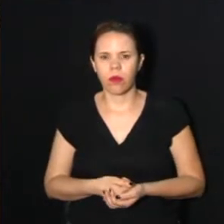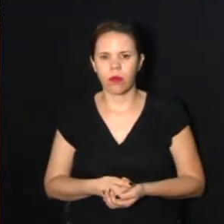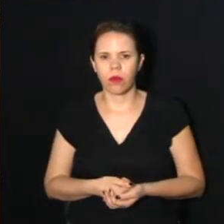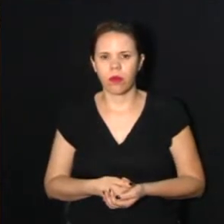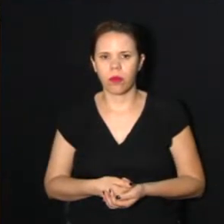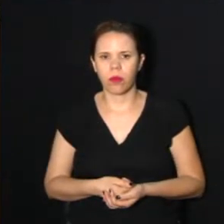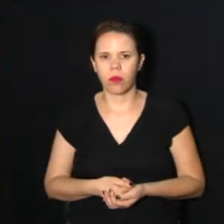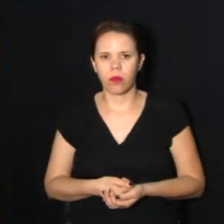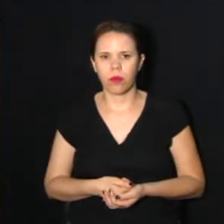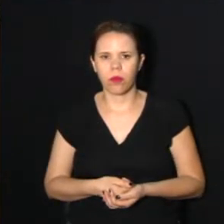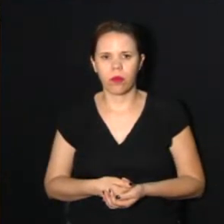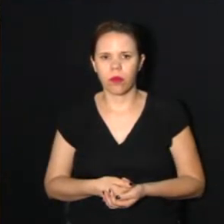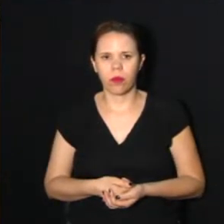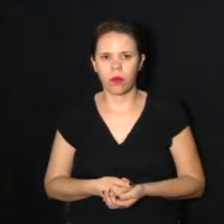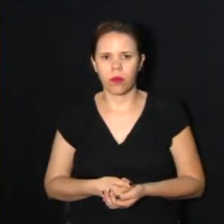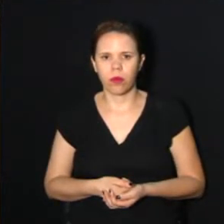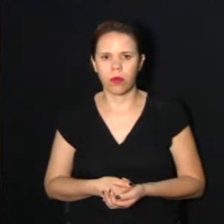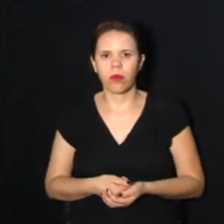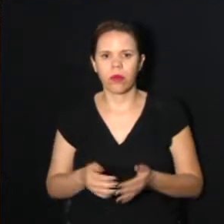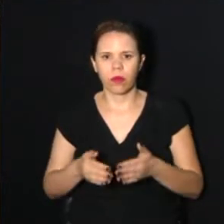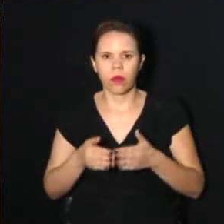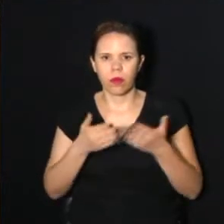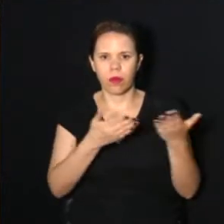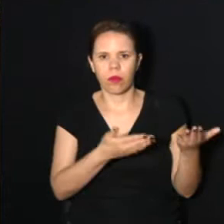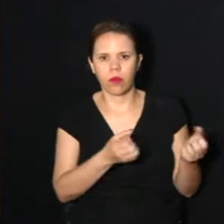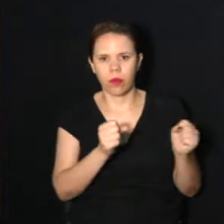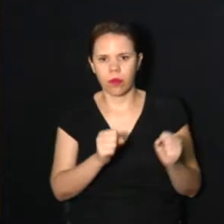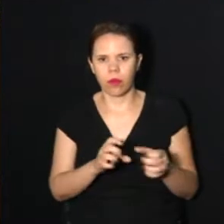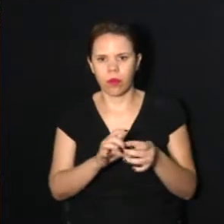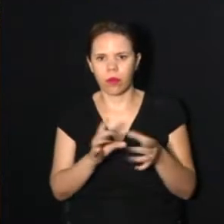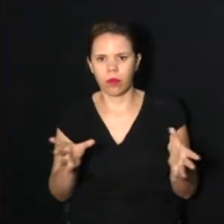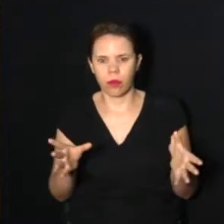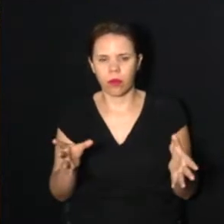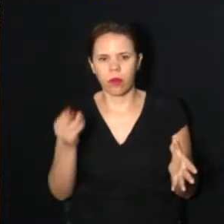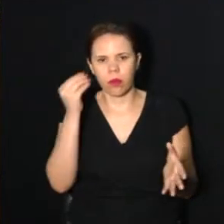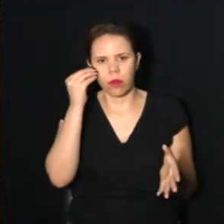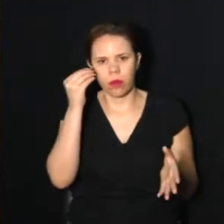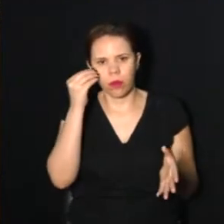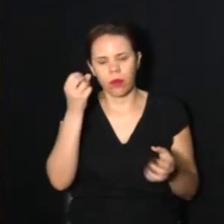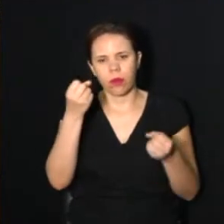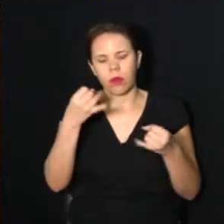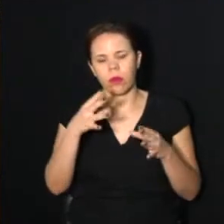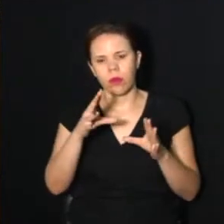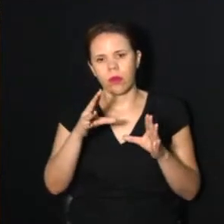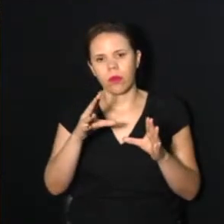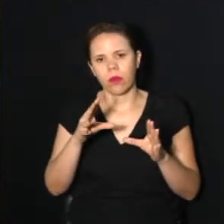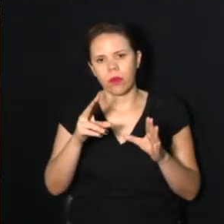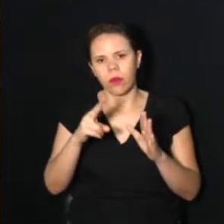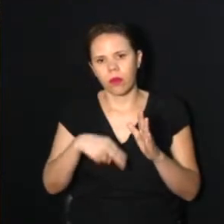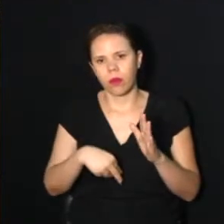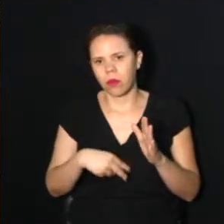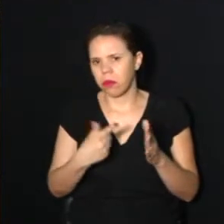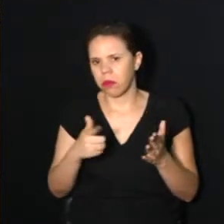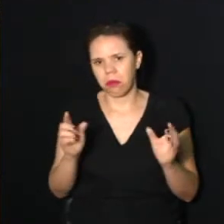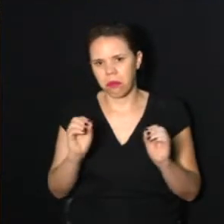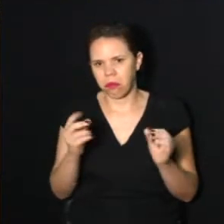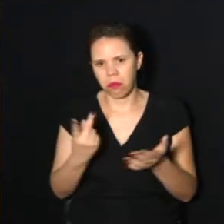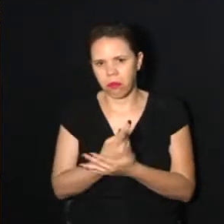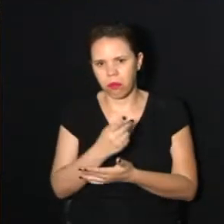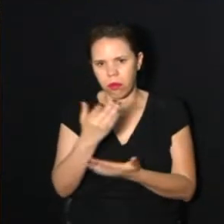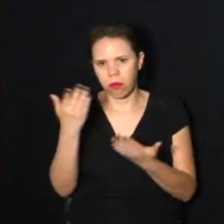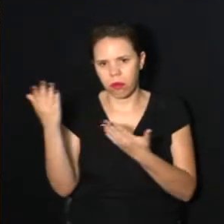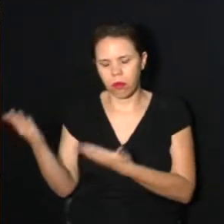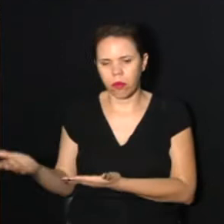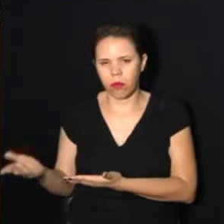não foi isso não, senhor presidente. Então, por favor, lhe dou a liberdade de tentar apurar, mas não teve nenhuma mácula. O senhor é um